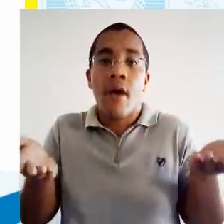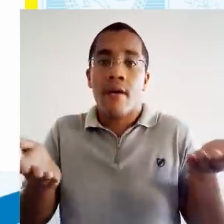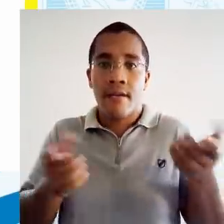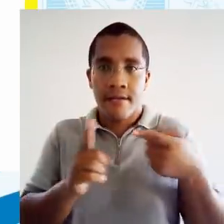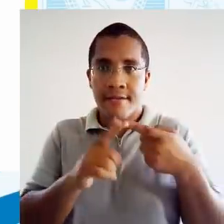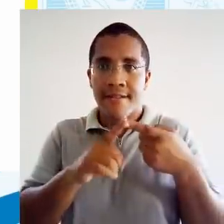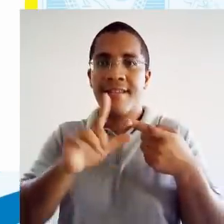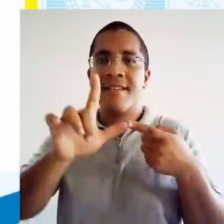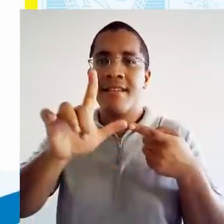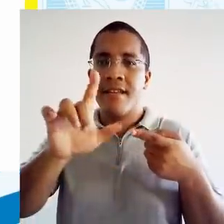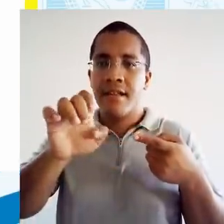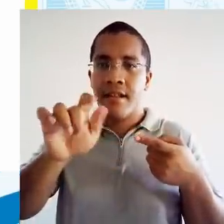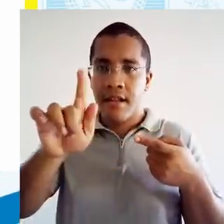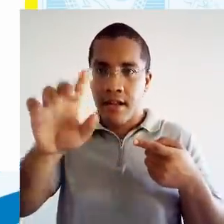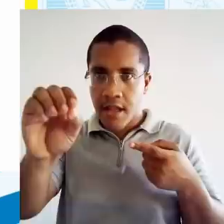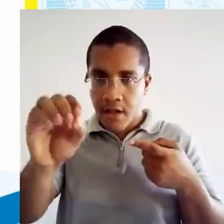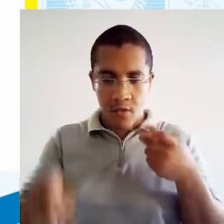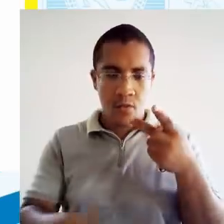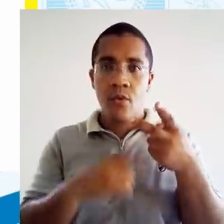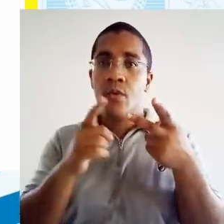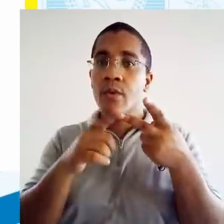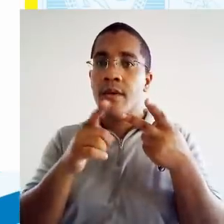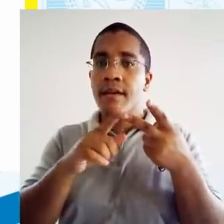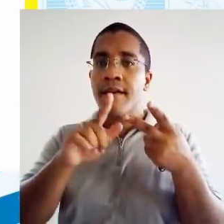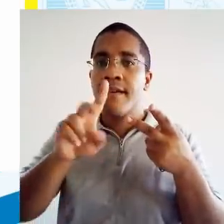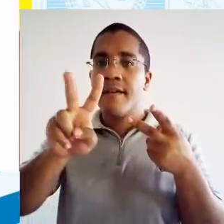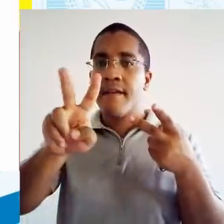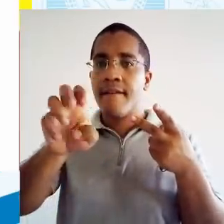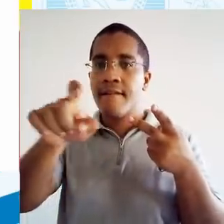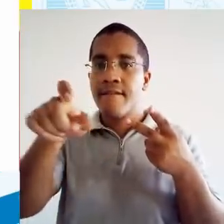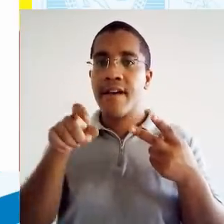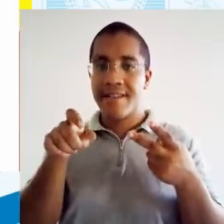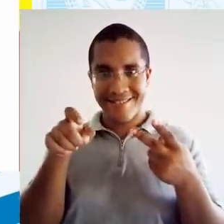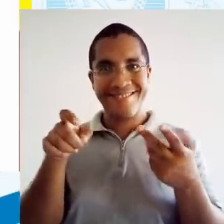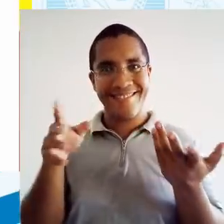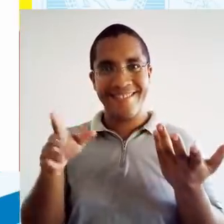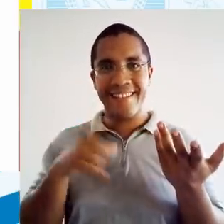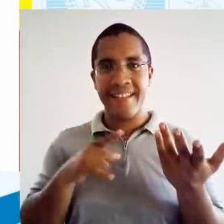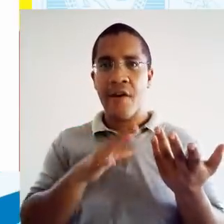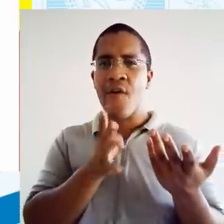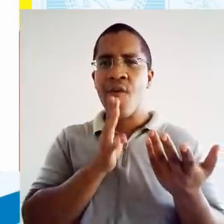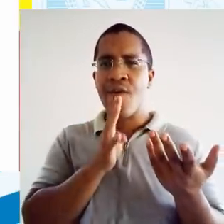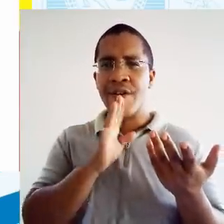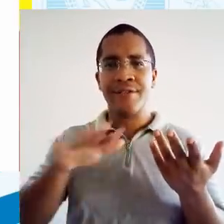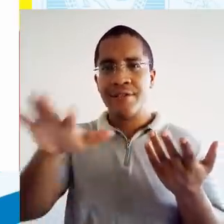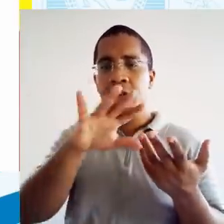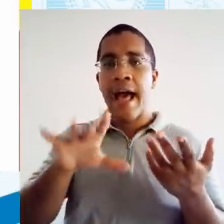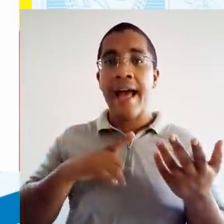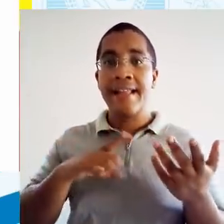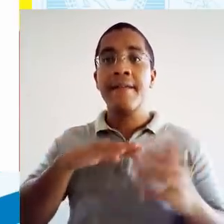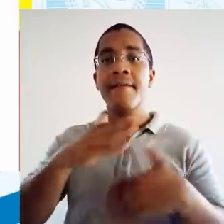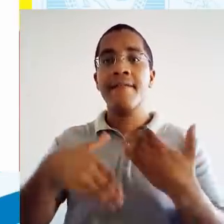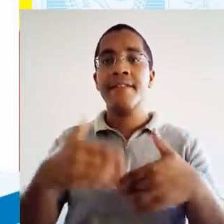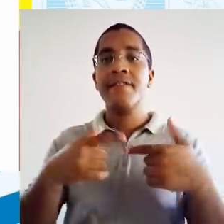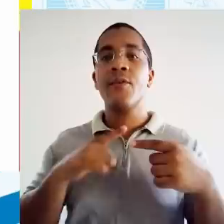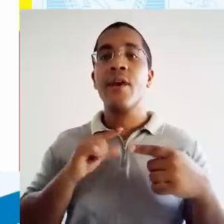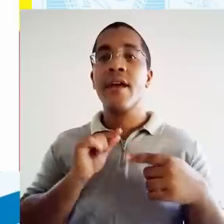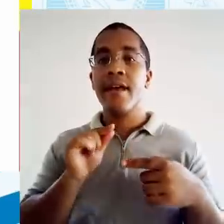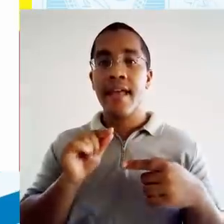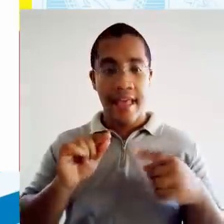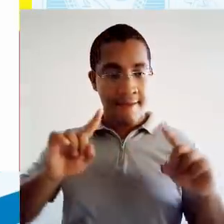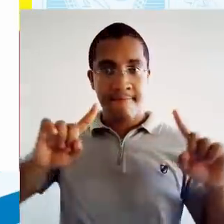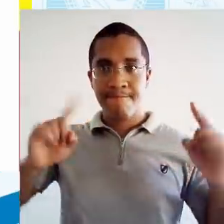estão o kit Lego e o kit Vex. E daí vai existir o que a gente chama de competições